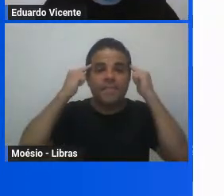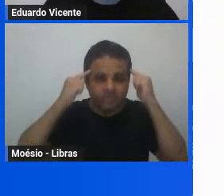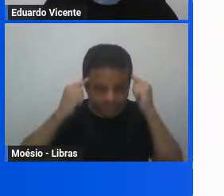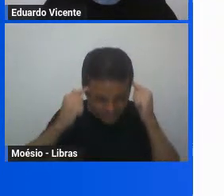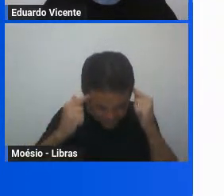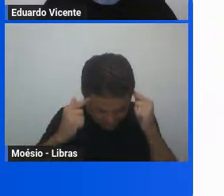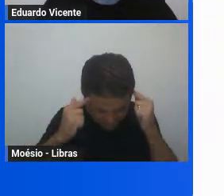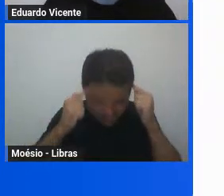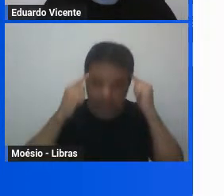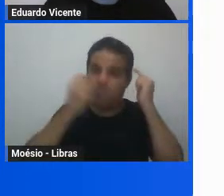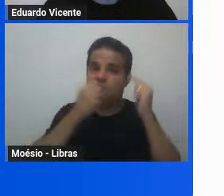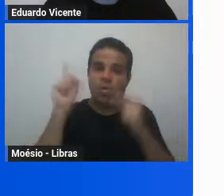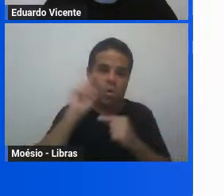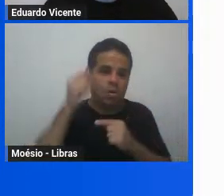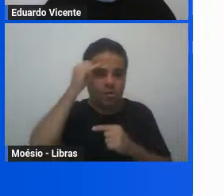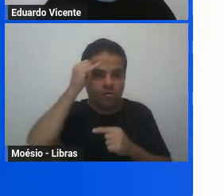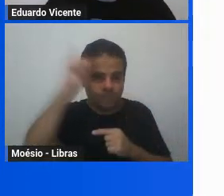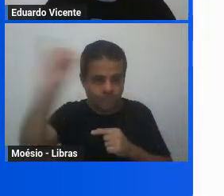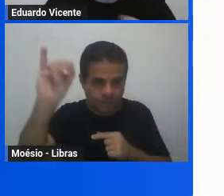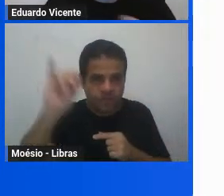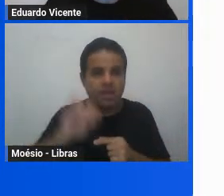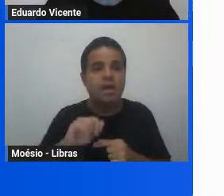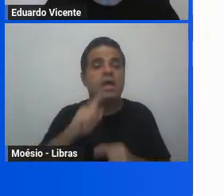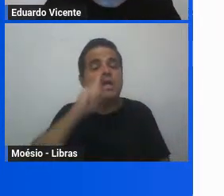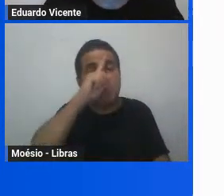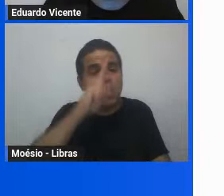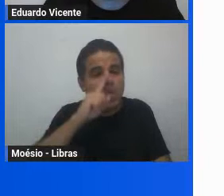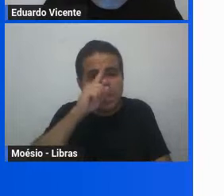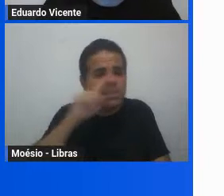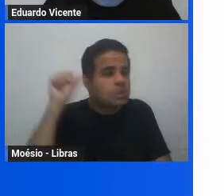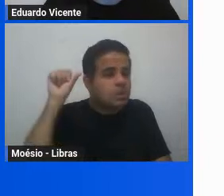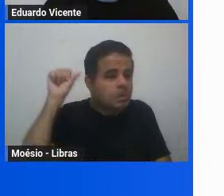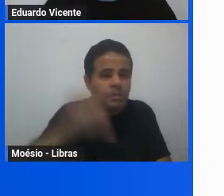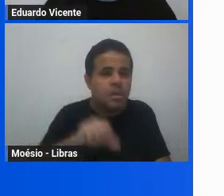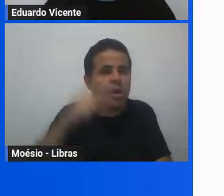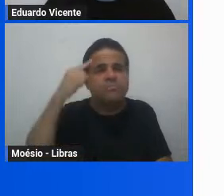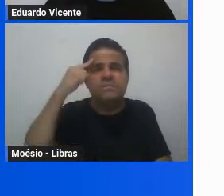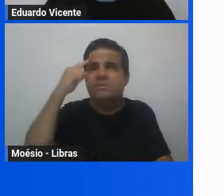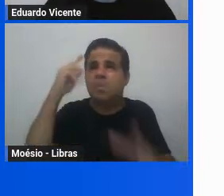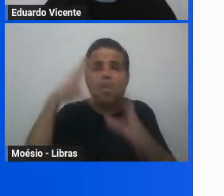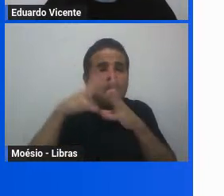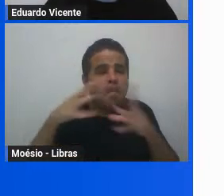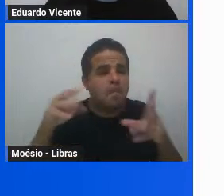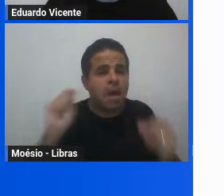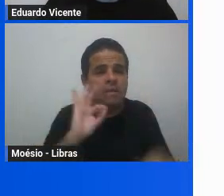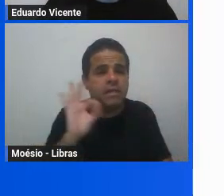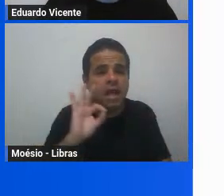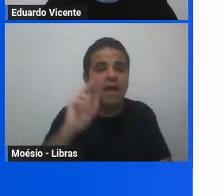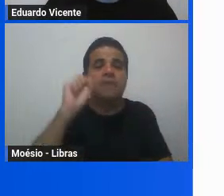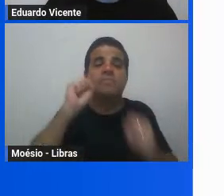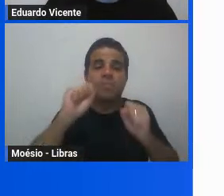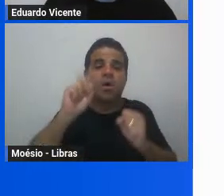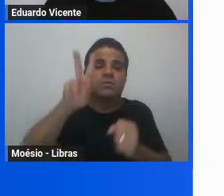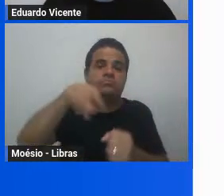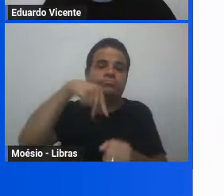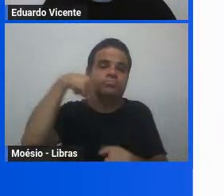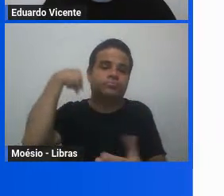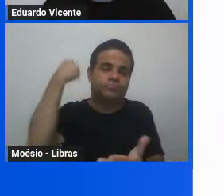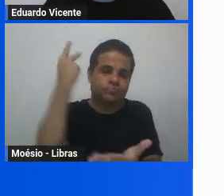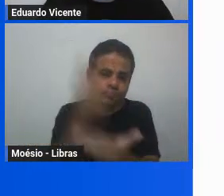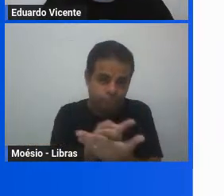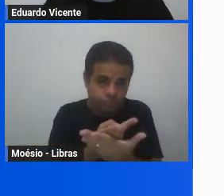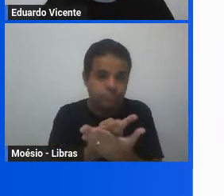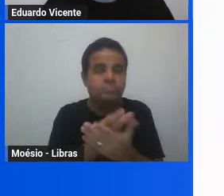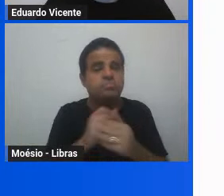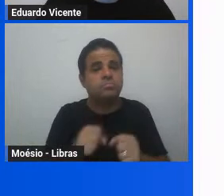Inclinando a cabeça. E qual é o maior risco da tontura se ela não passa? Desmaio, tá? E se essa minha